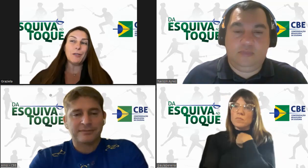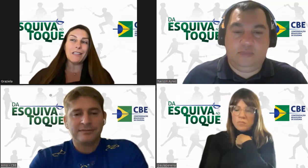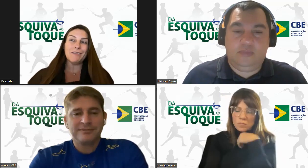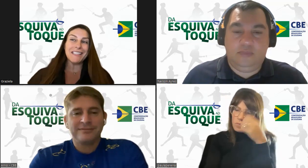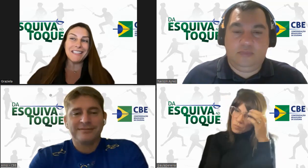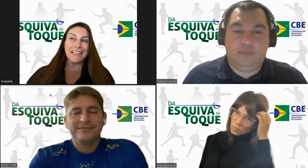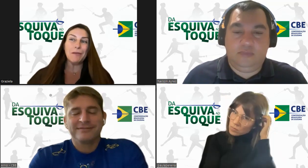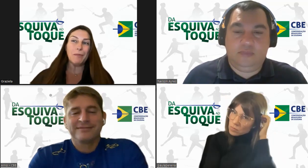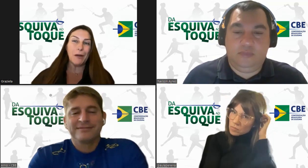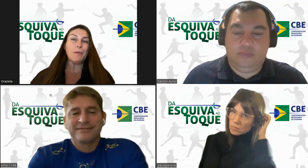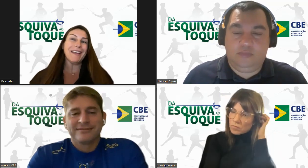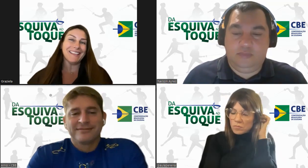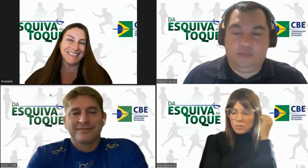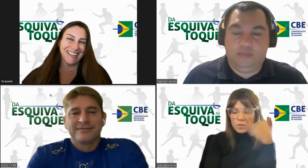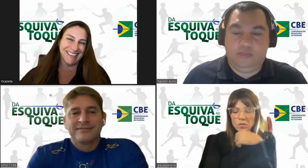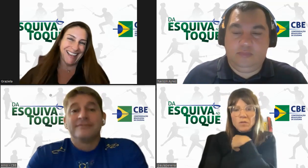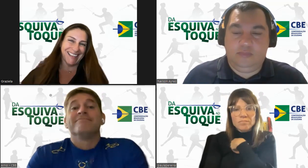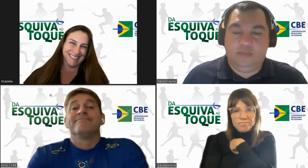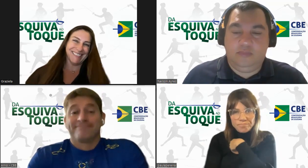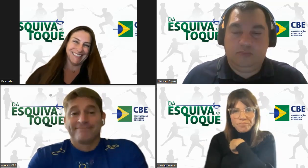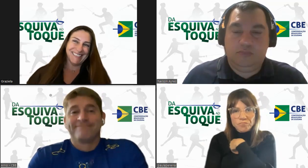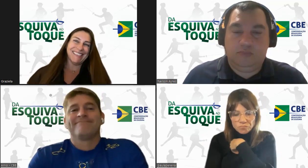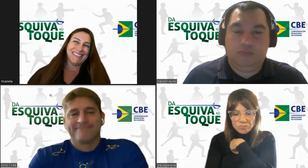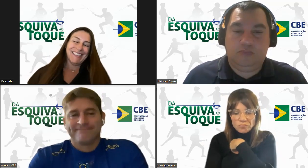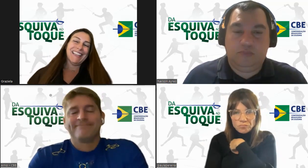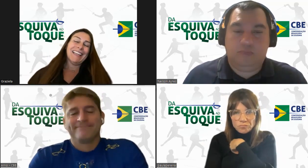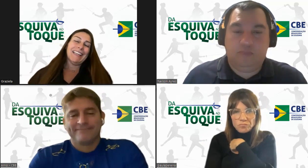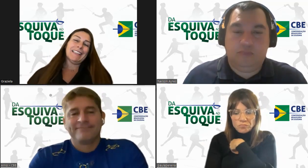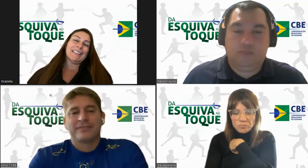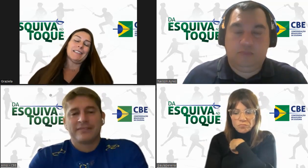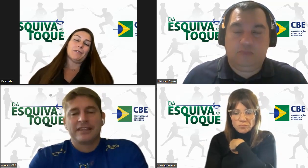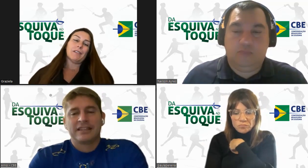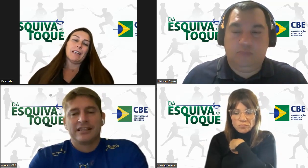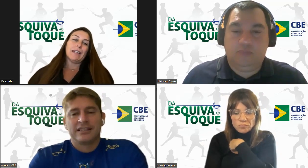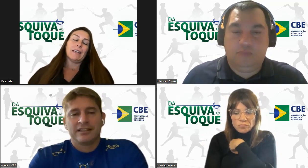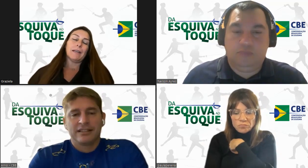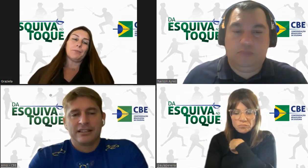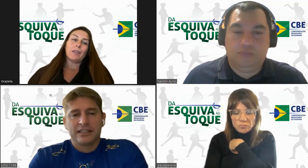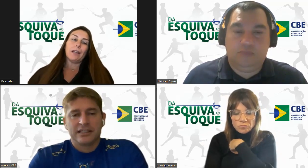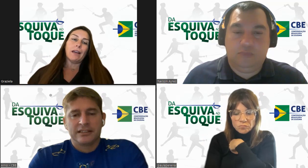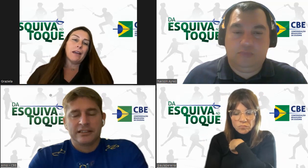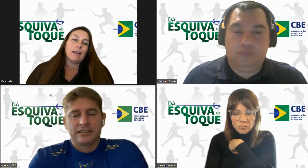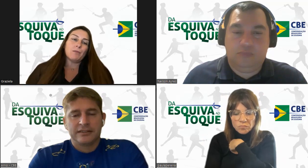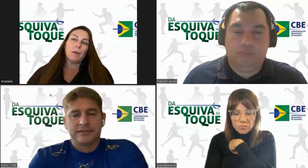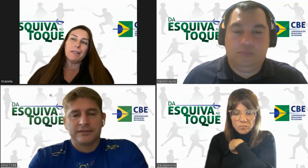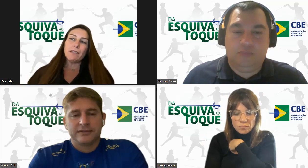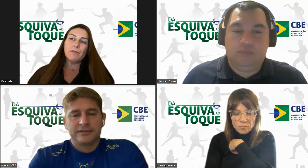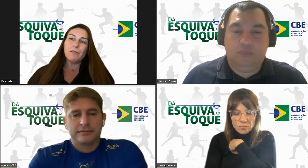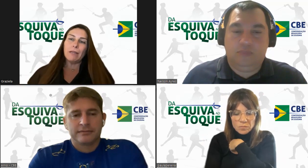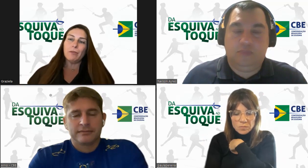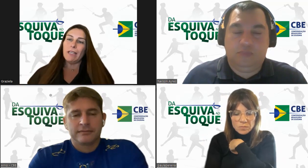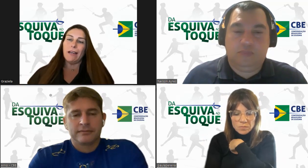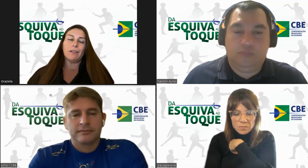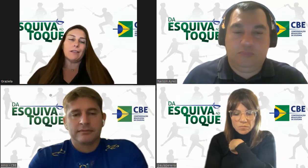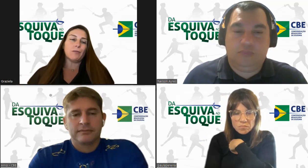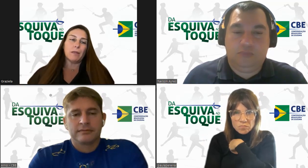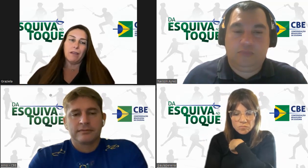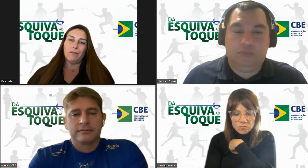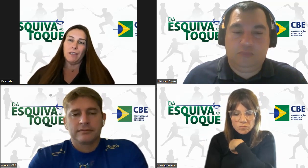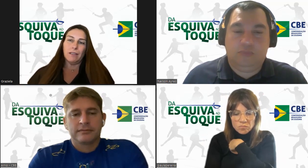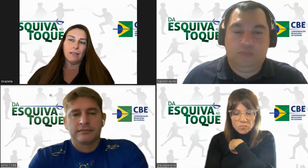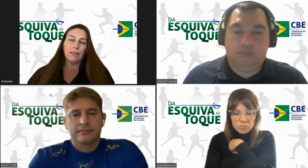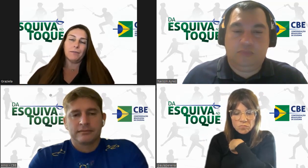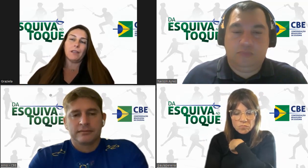e muitas vezes nem tempo para comer ele tem né então a suplementação com carboidrato